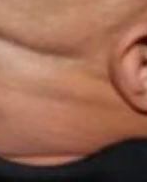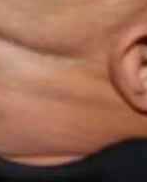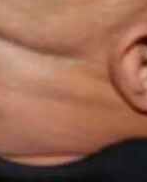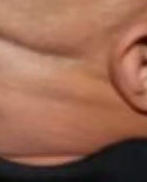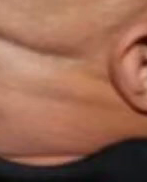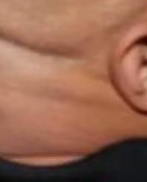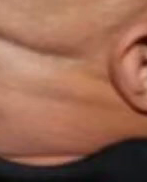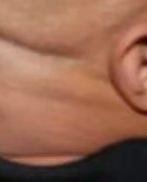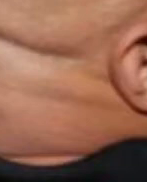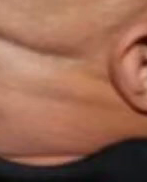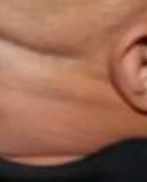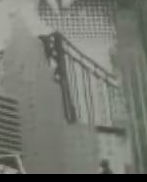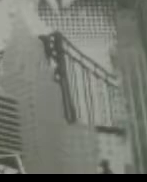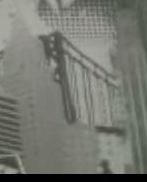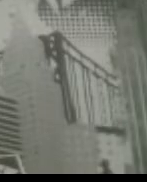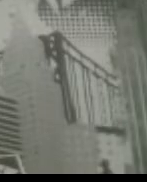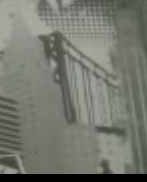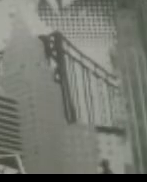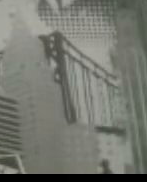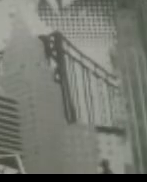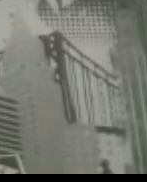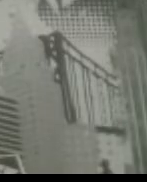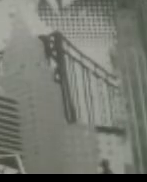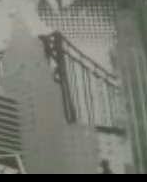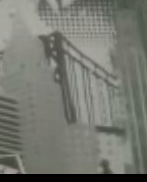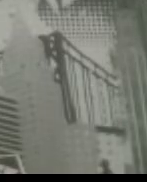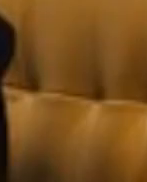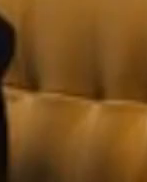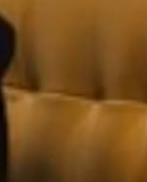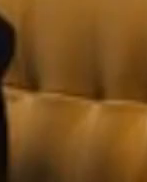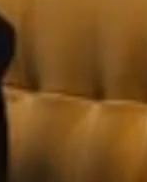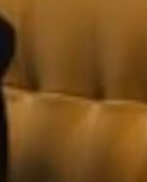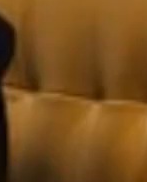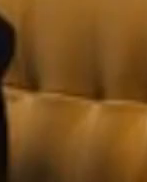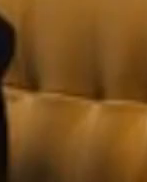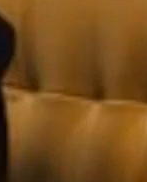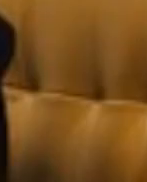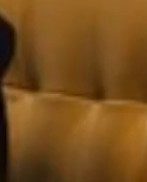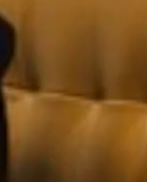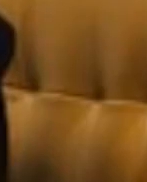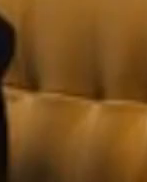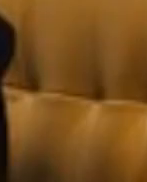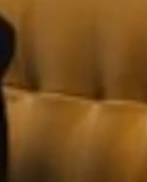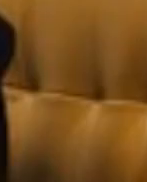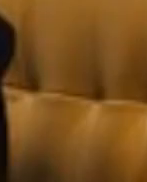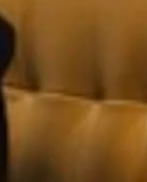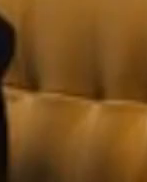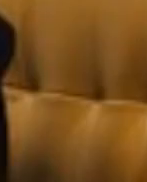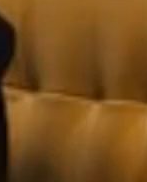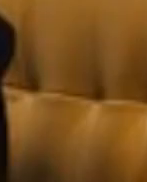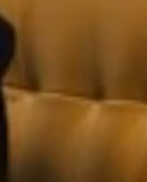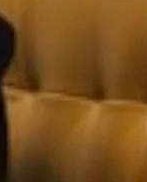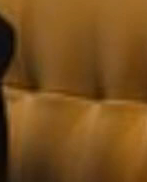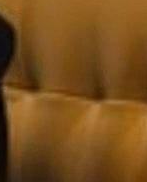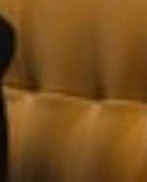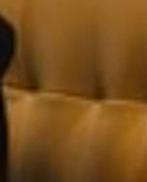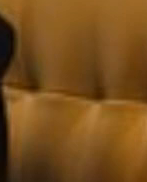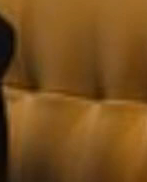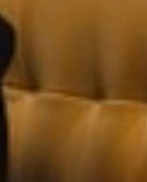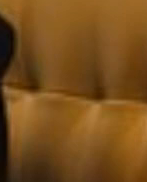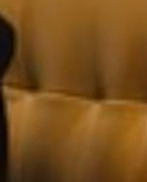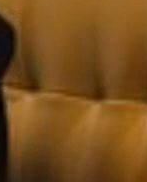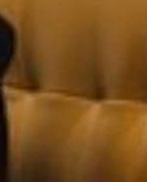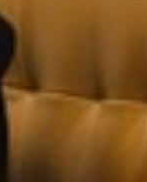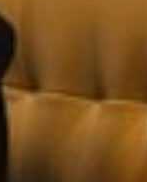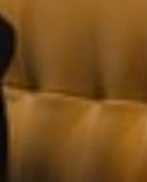responde é o jurista Marco Aurélio Melo. Ele é ministro do Supremo Tribunal Federal. Marco Aurélio